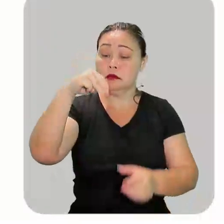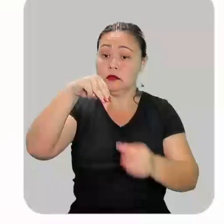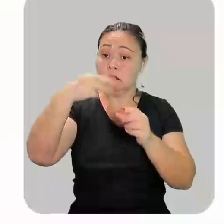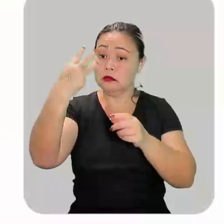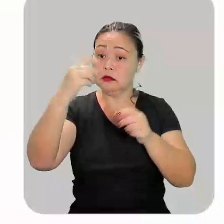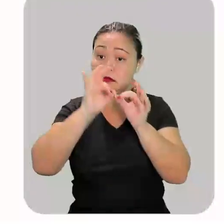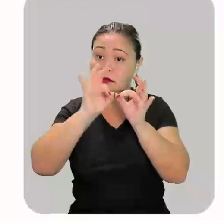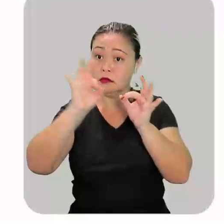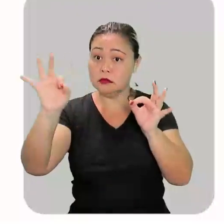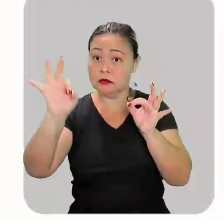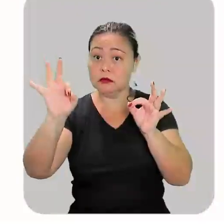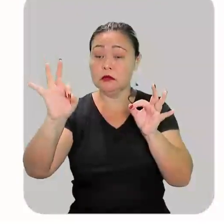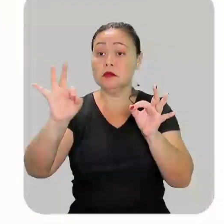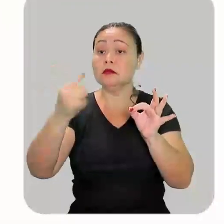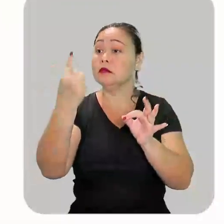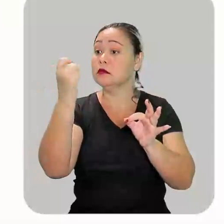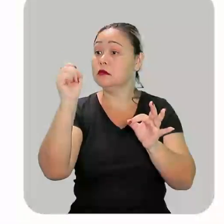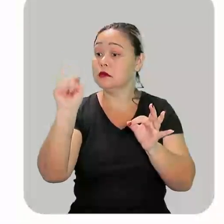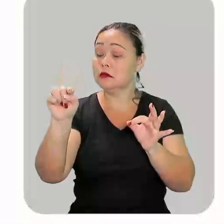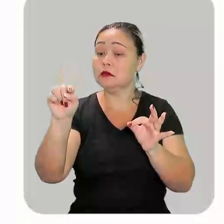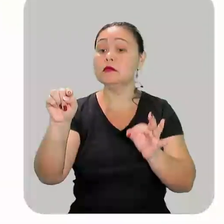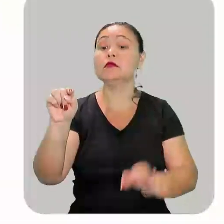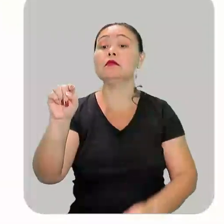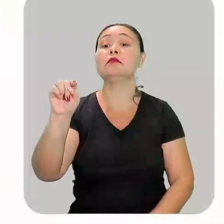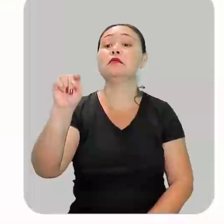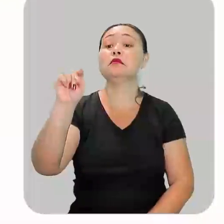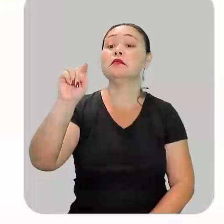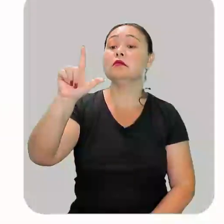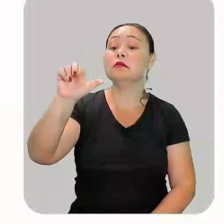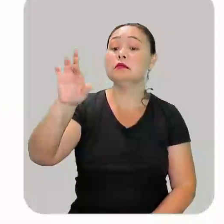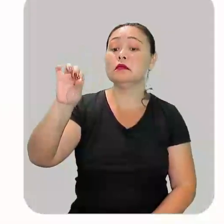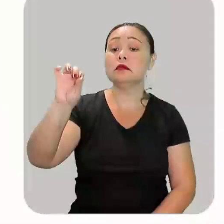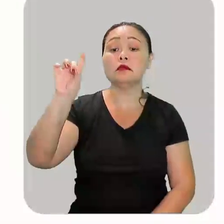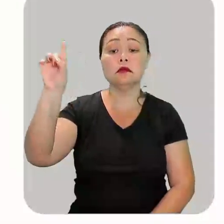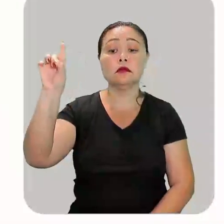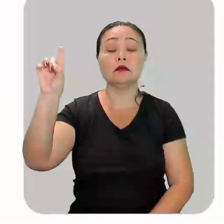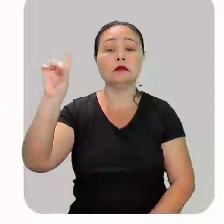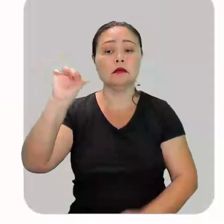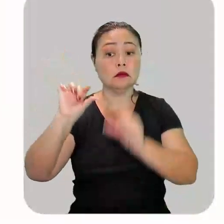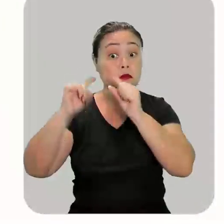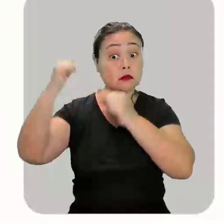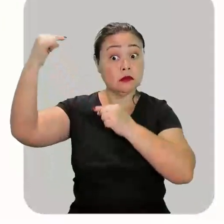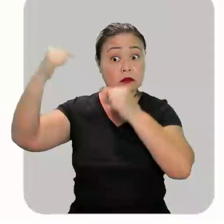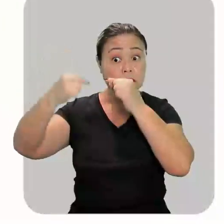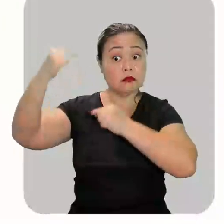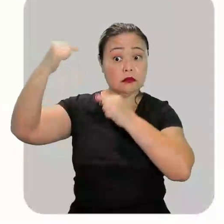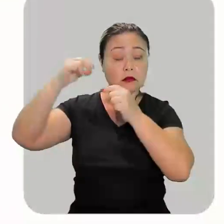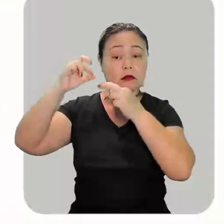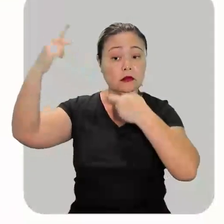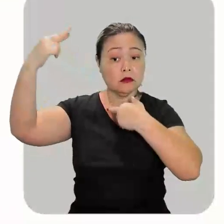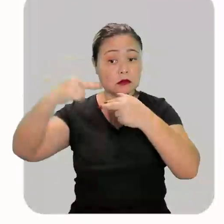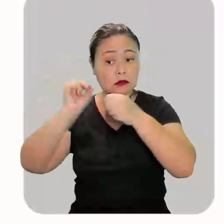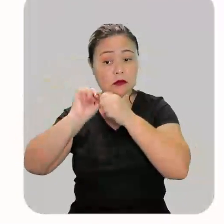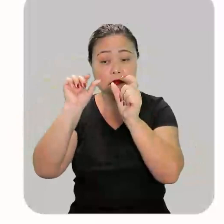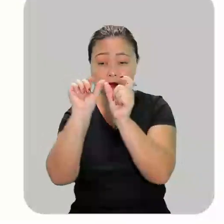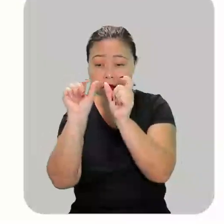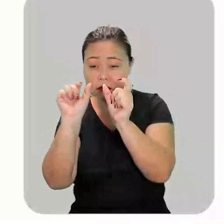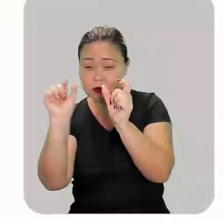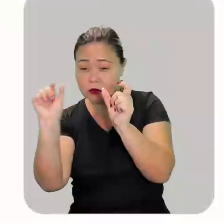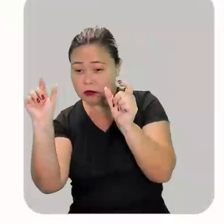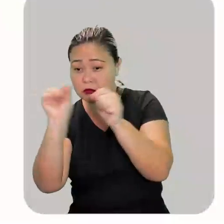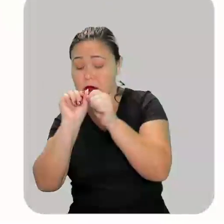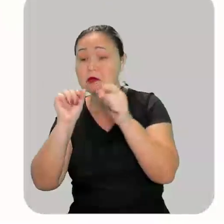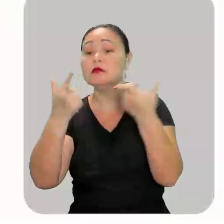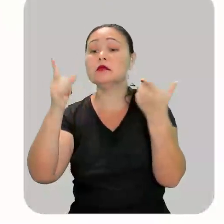metro cúbico são 1.000 litros. 1.000 litros. Então, essas relações aí, né, entre as unidades de medida, entre